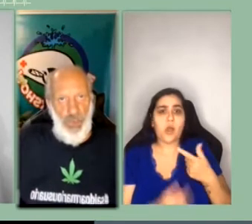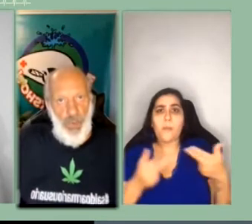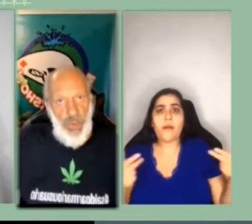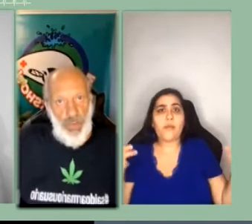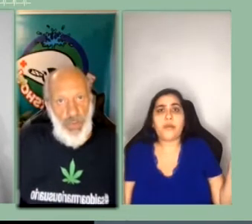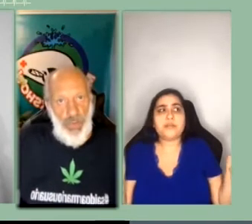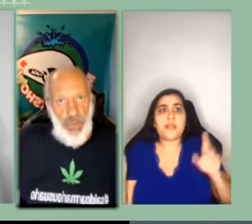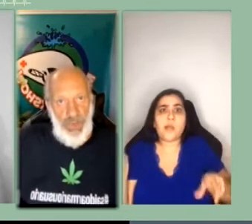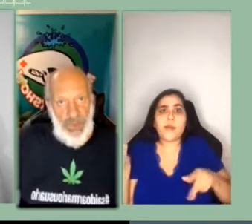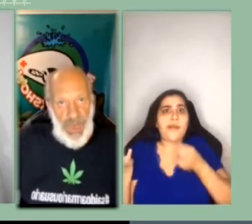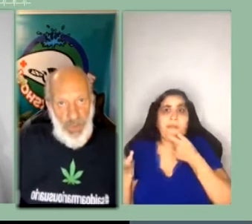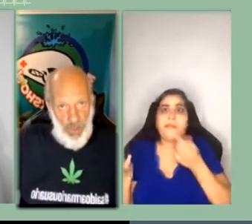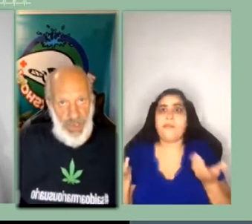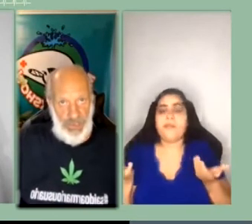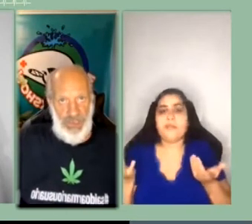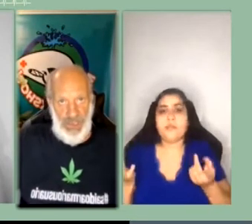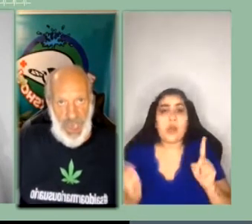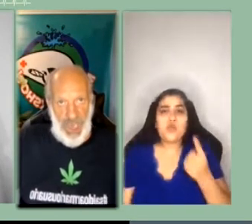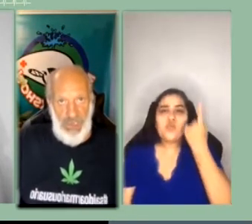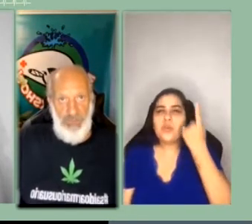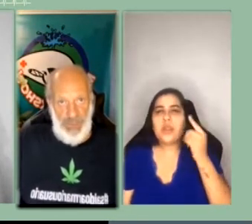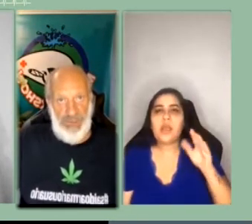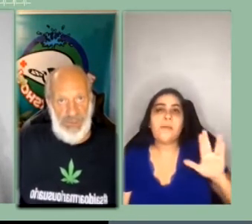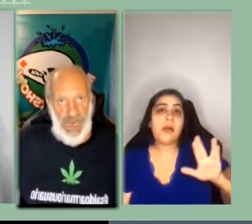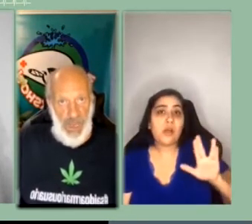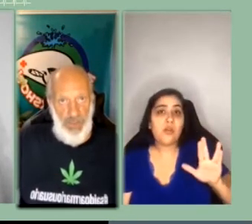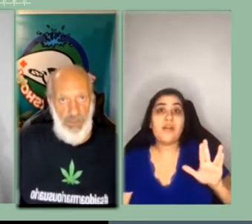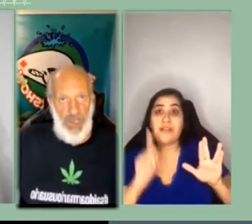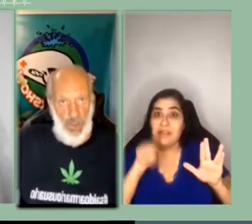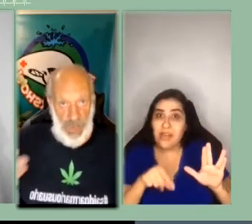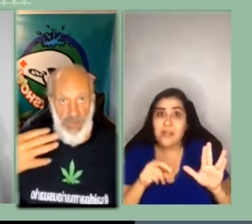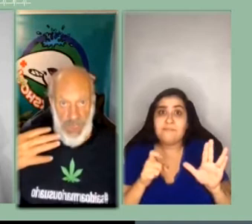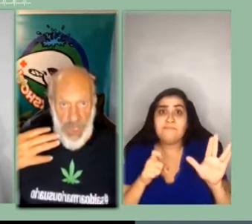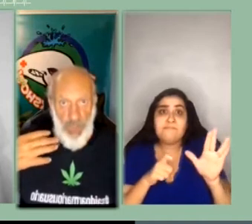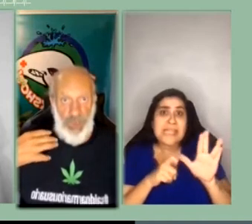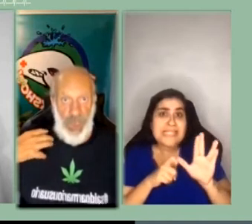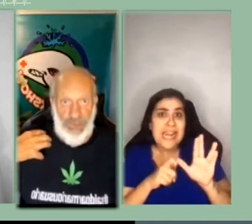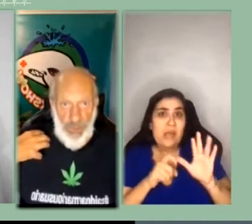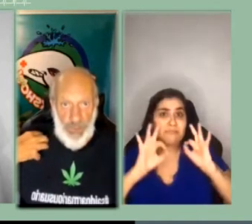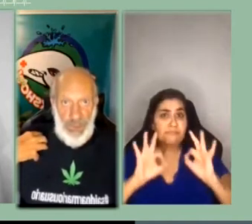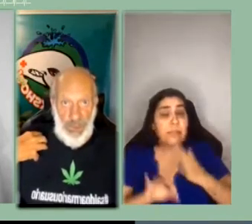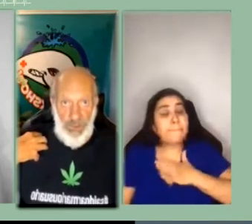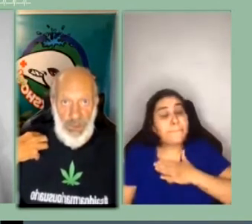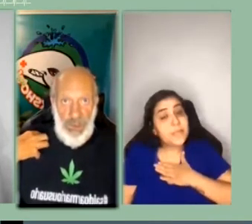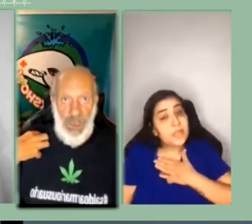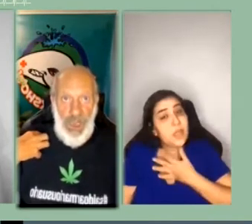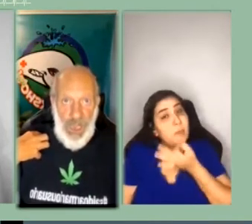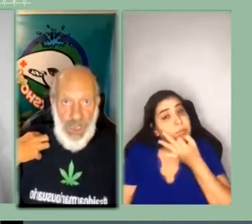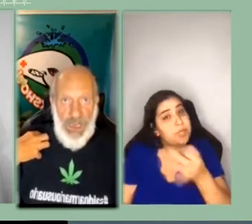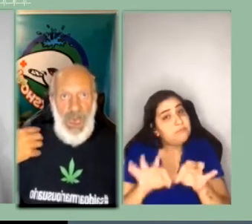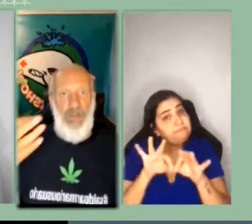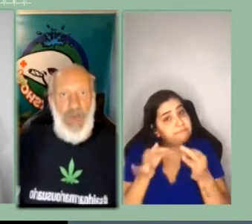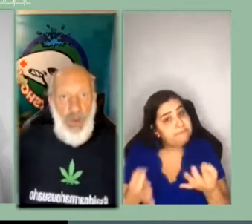Que a única maconha que é medicinal, na minha modesta opinião,